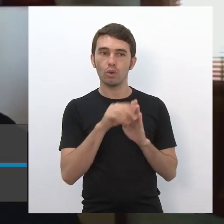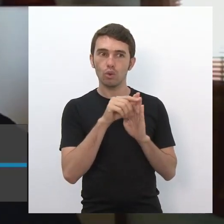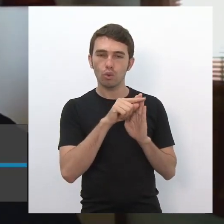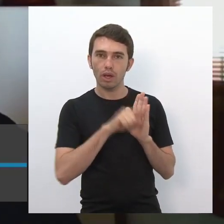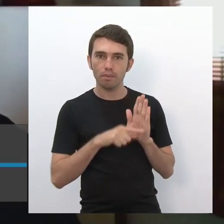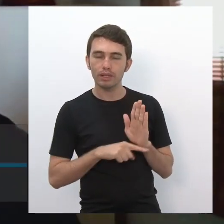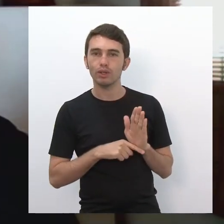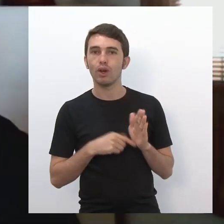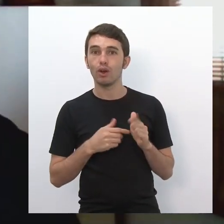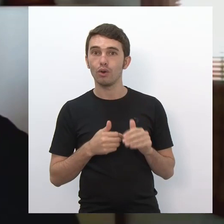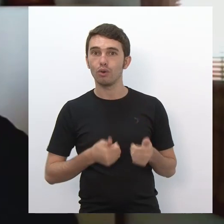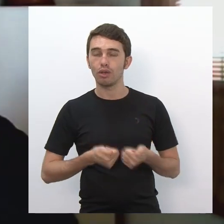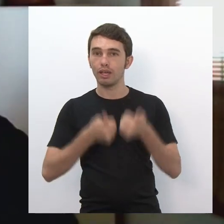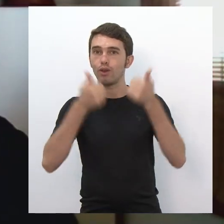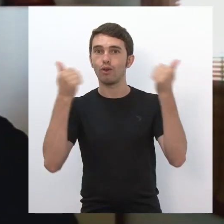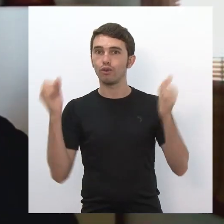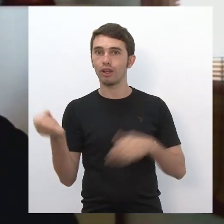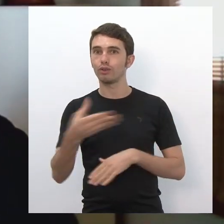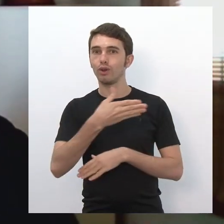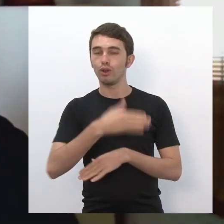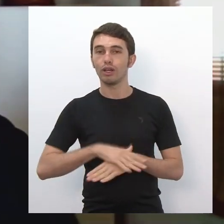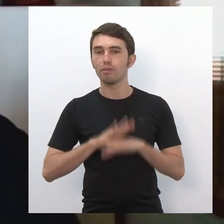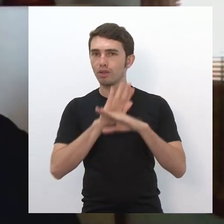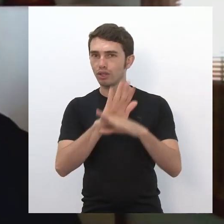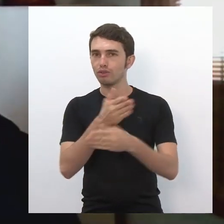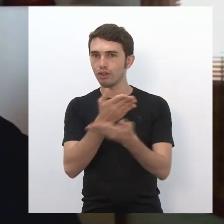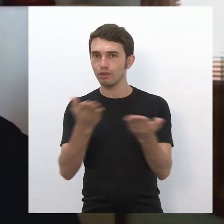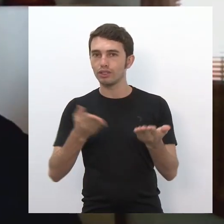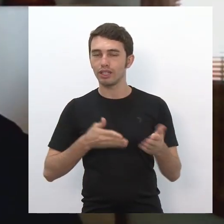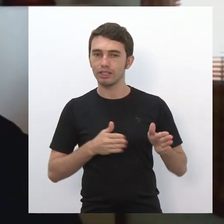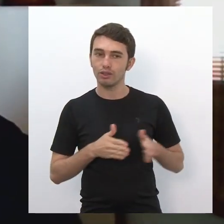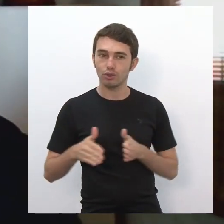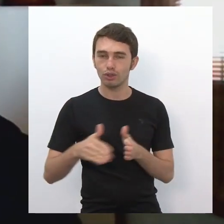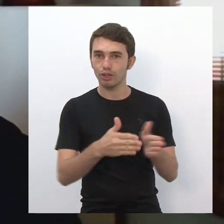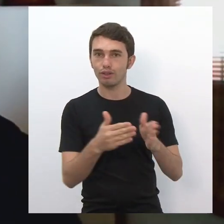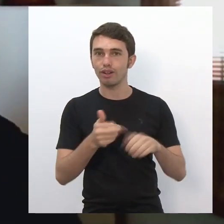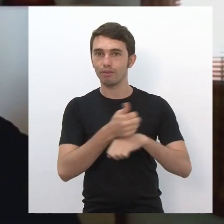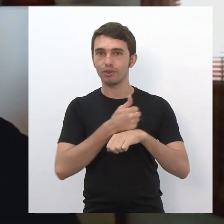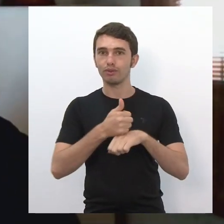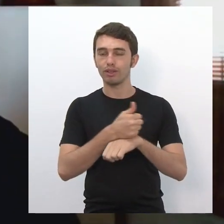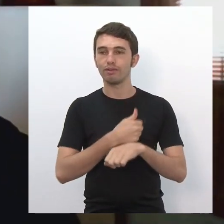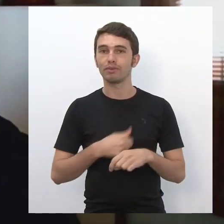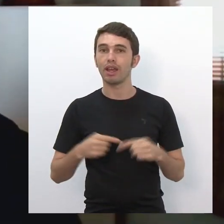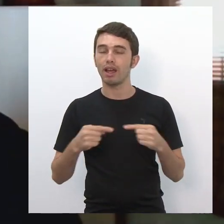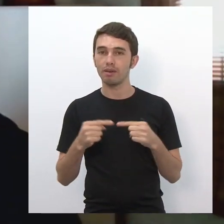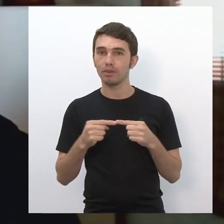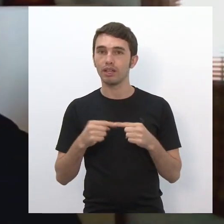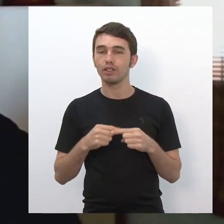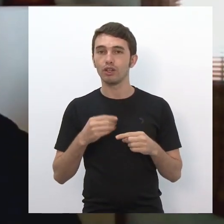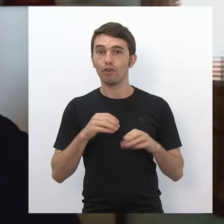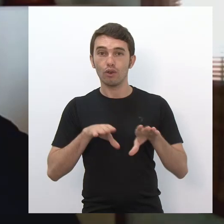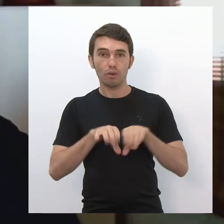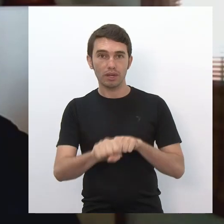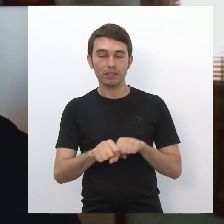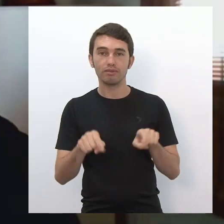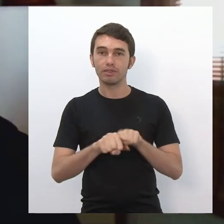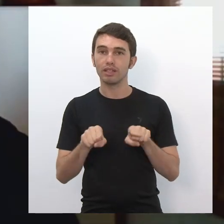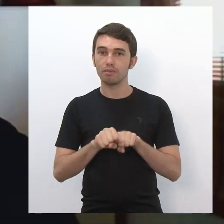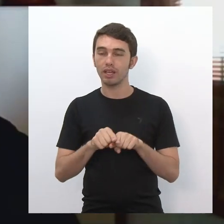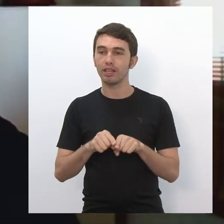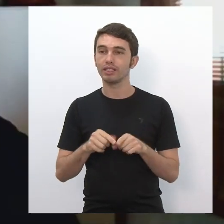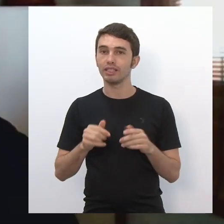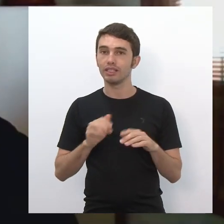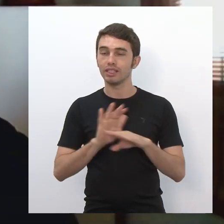possa auxiliá-los em sua jornada profissional. É um canal de formação e serviço, mas também um espaço